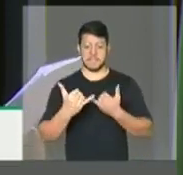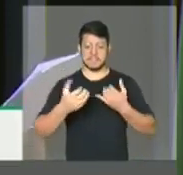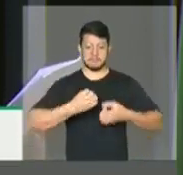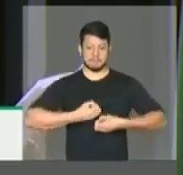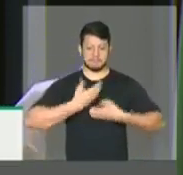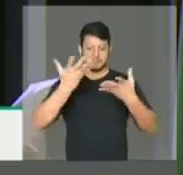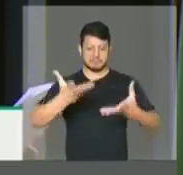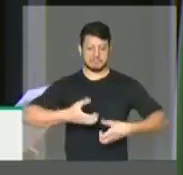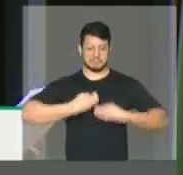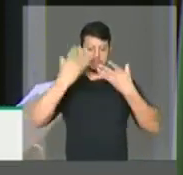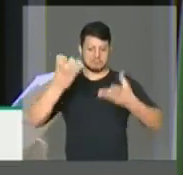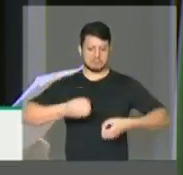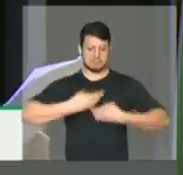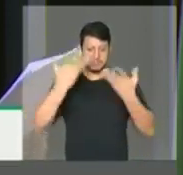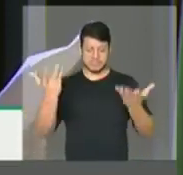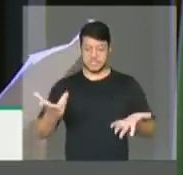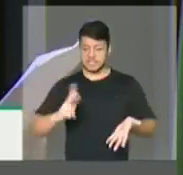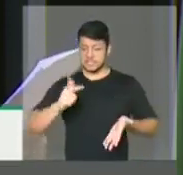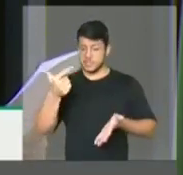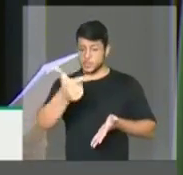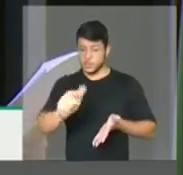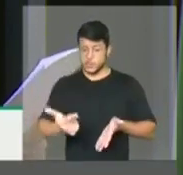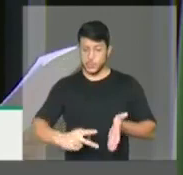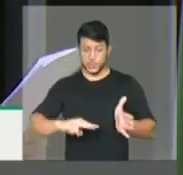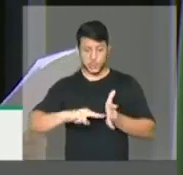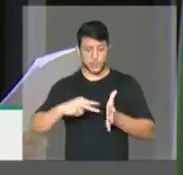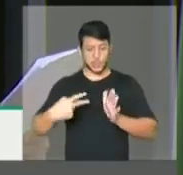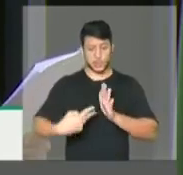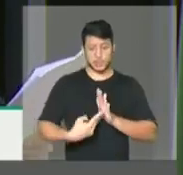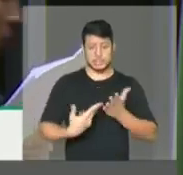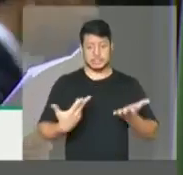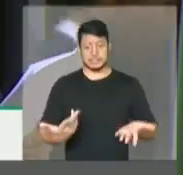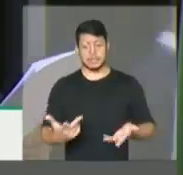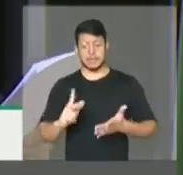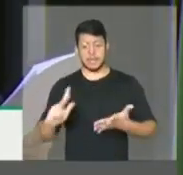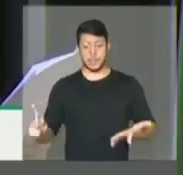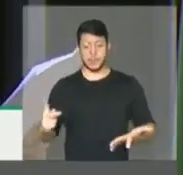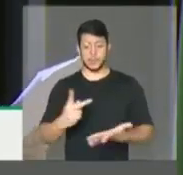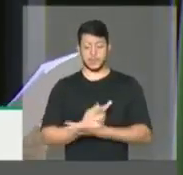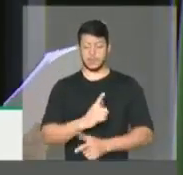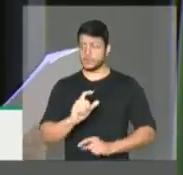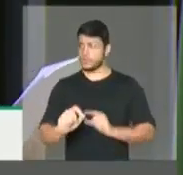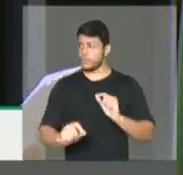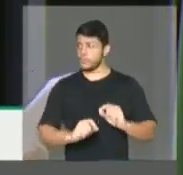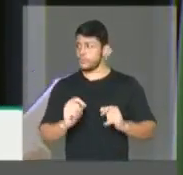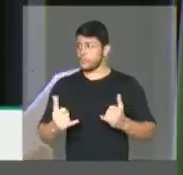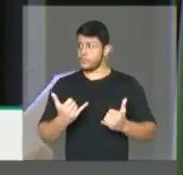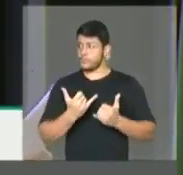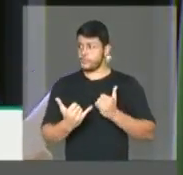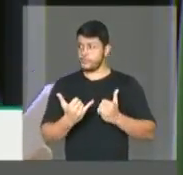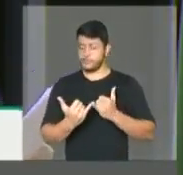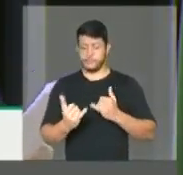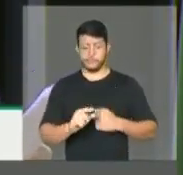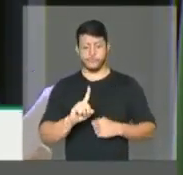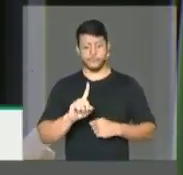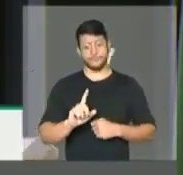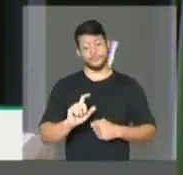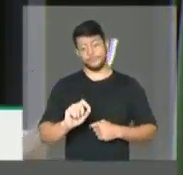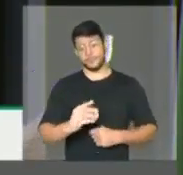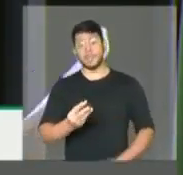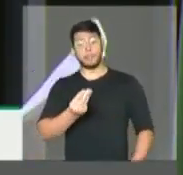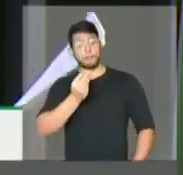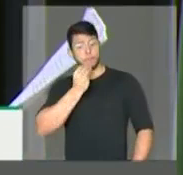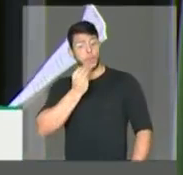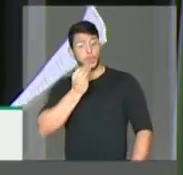febrilmente por personagens cujos perfis oferecem um generoso cardápio à